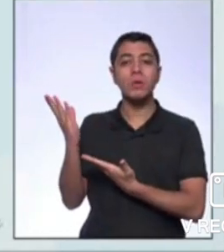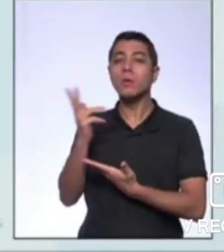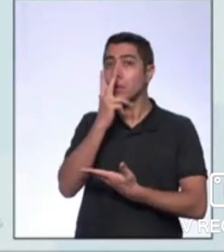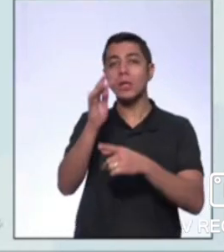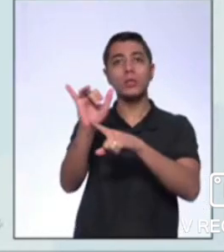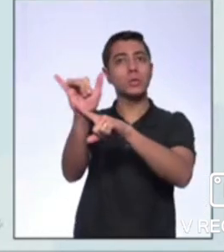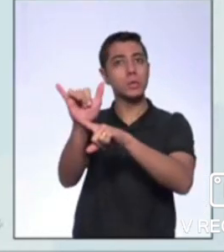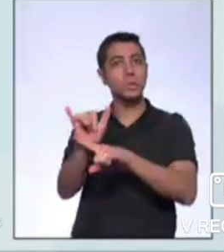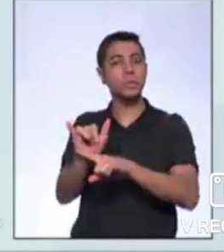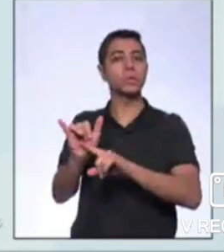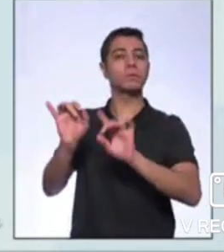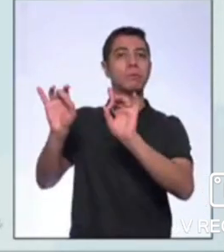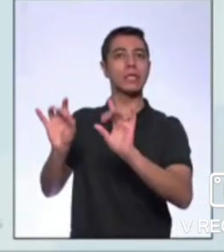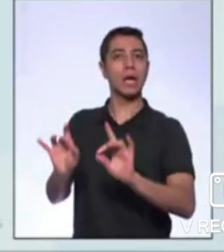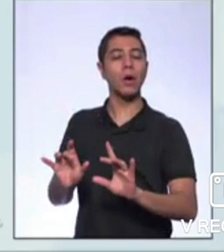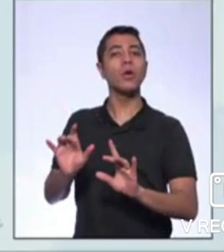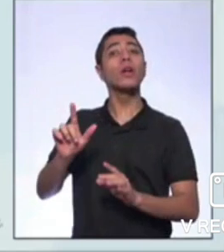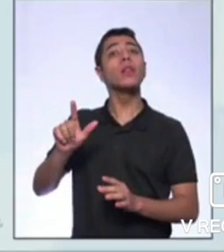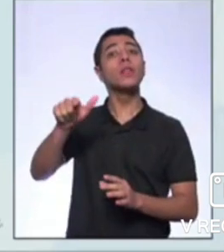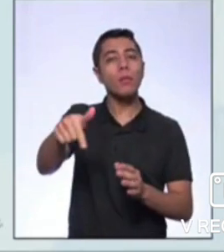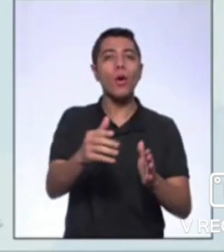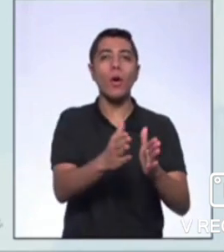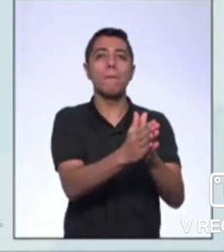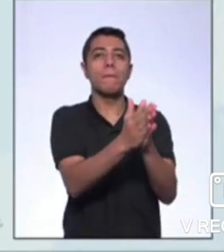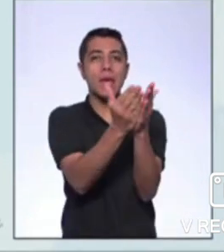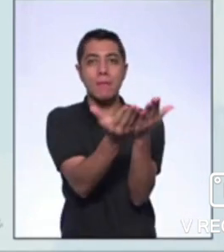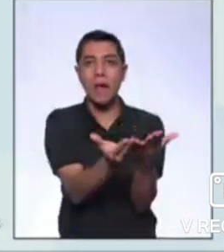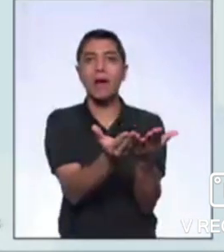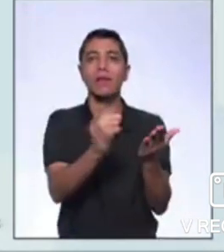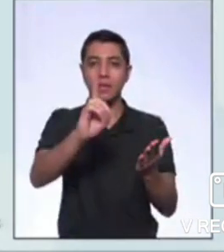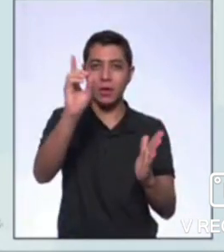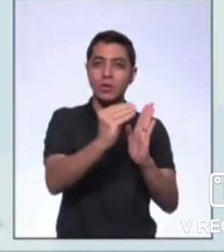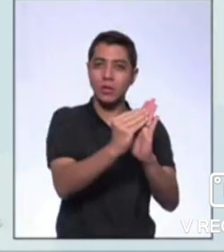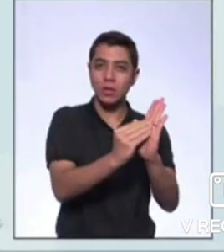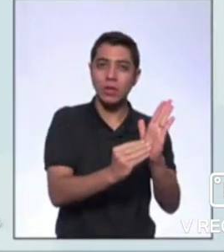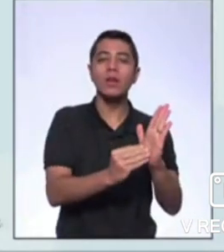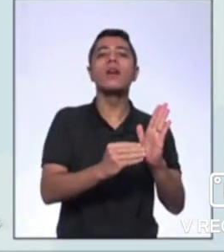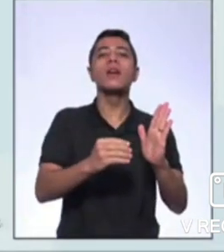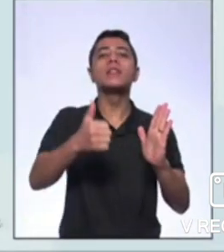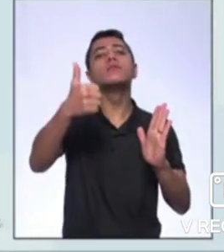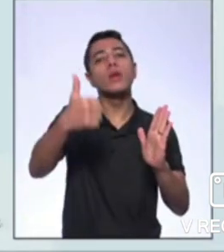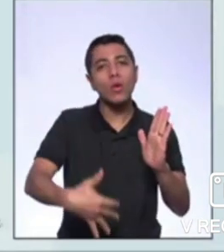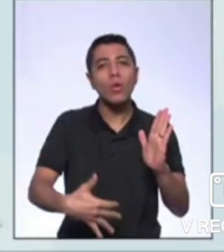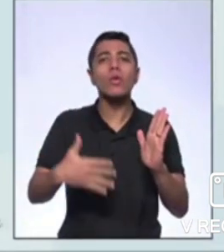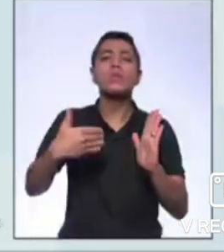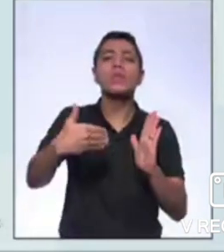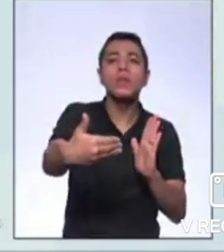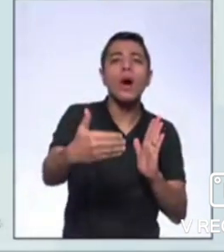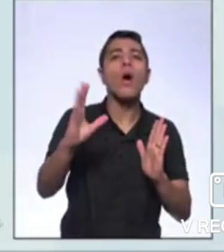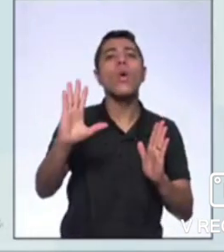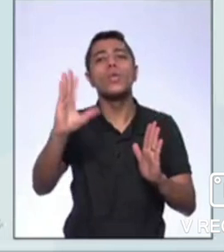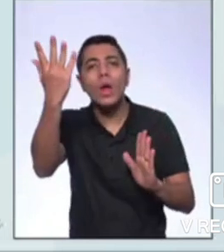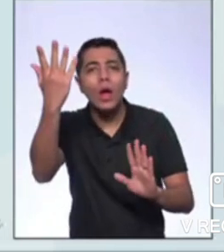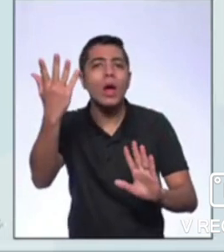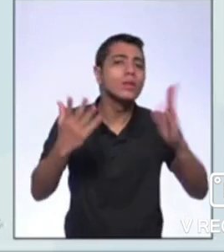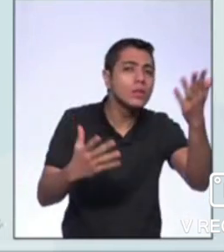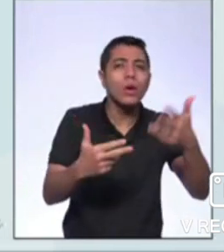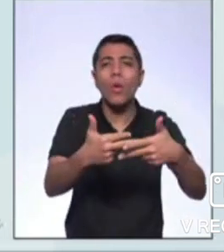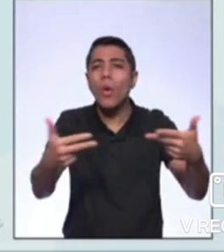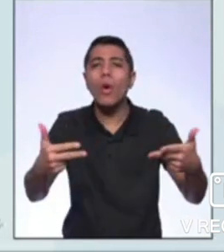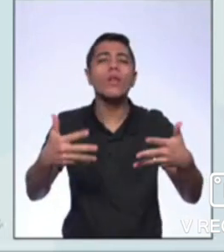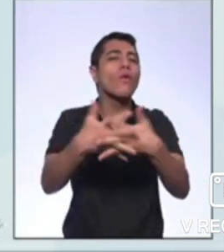própria narrativa bíblica, ela é questionada, né? Porque vão haver alguns eventos aí de mais confusão e